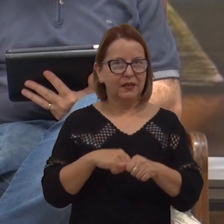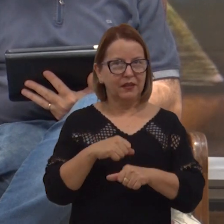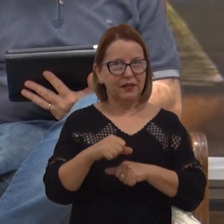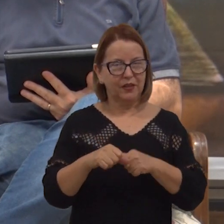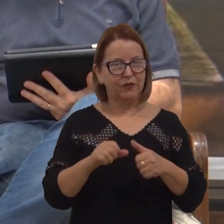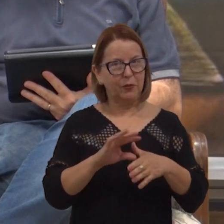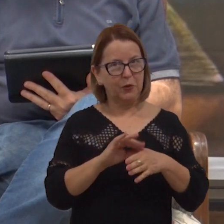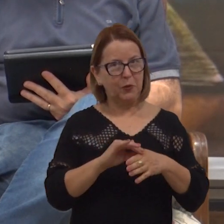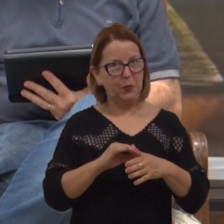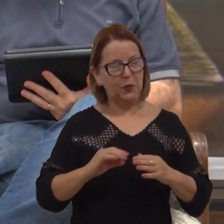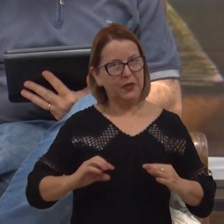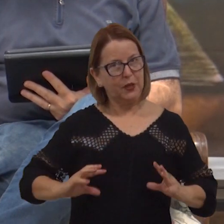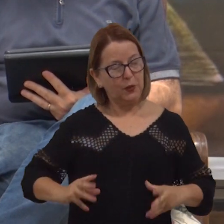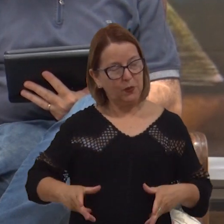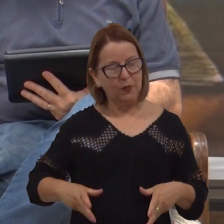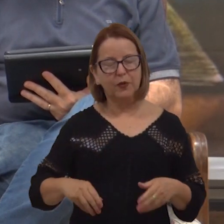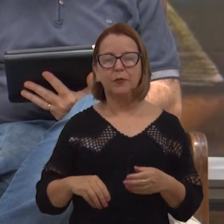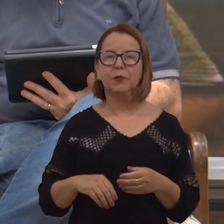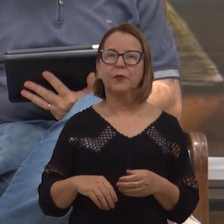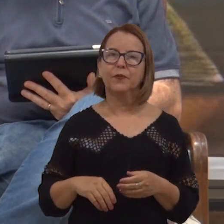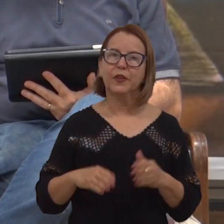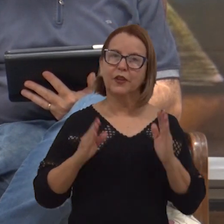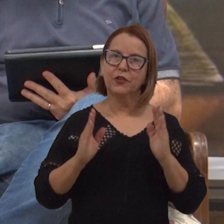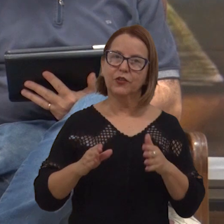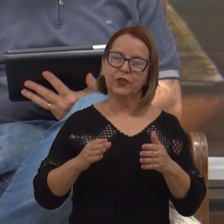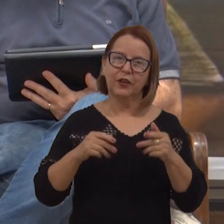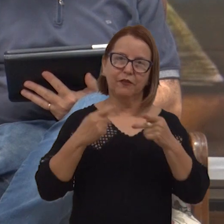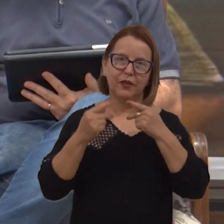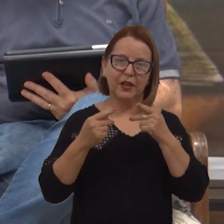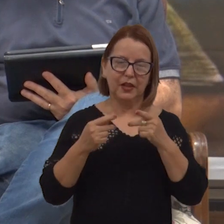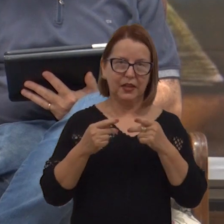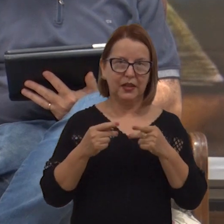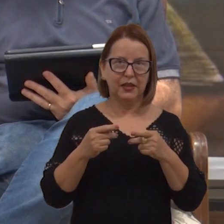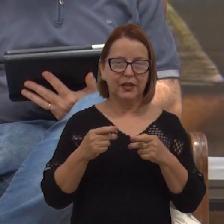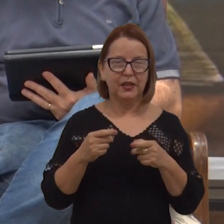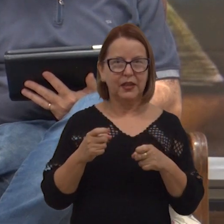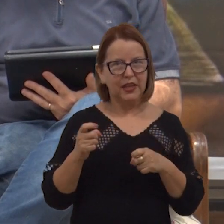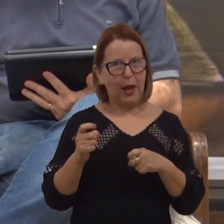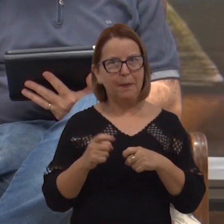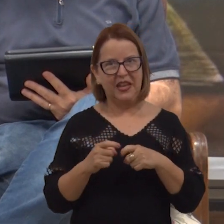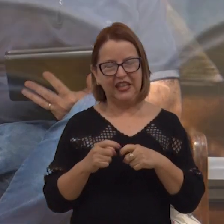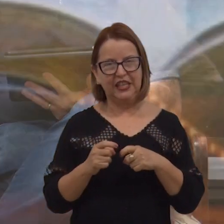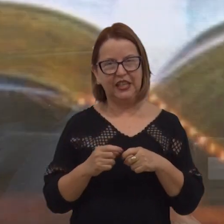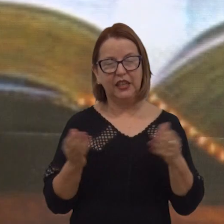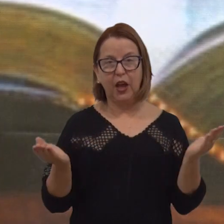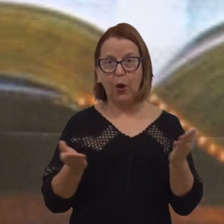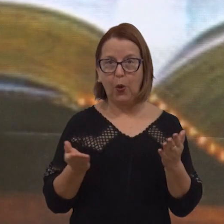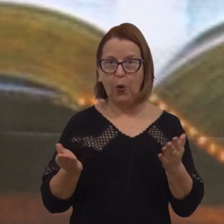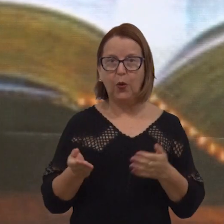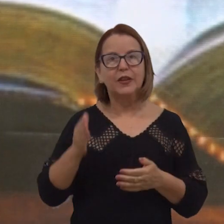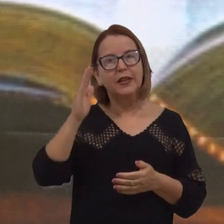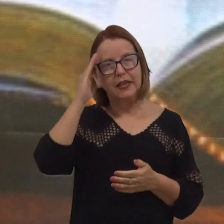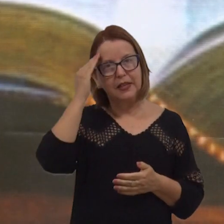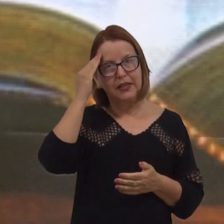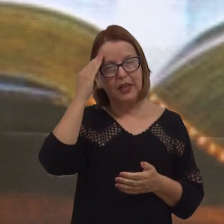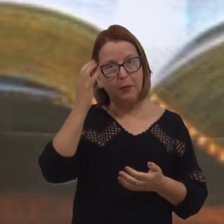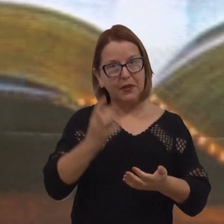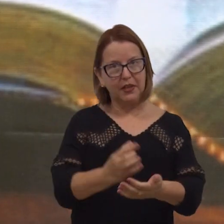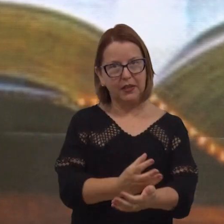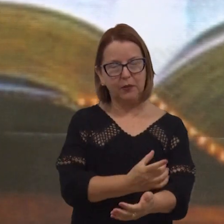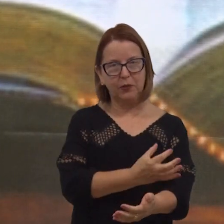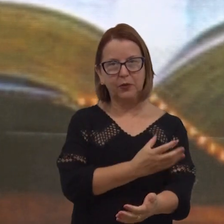doenças psicossomáticas, nós falamos da vez passada, que a medicina hoje, ela reconhece que